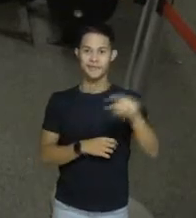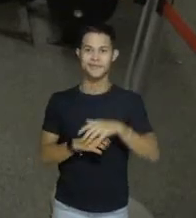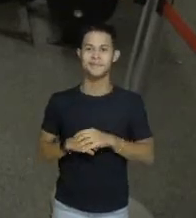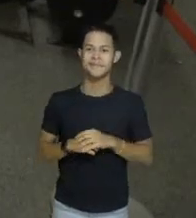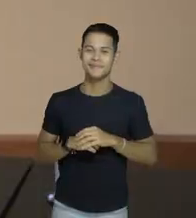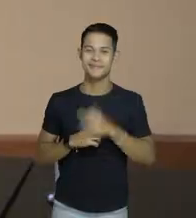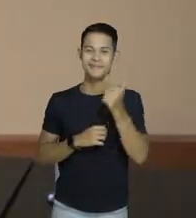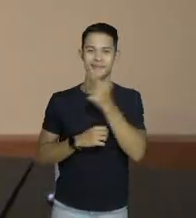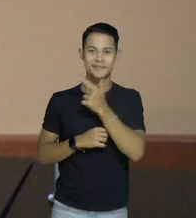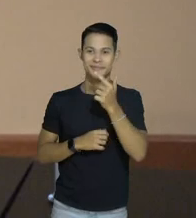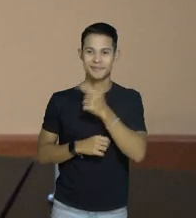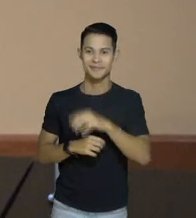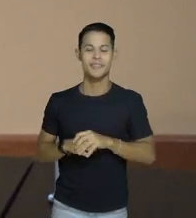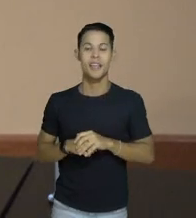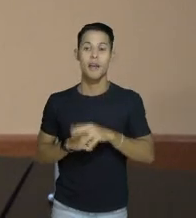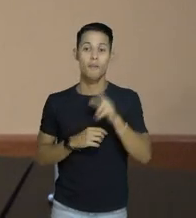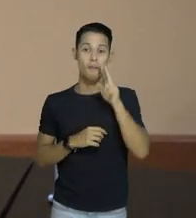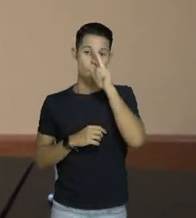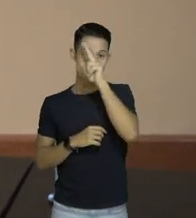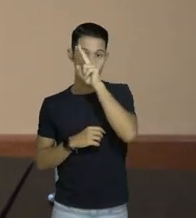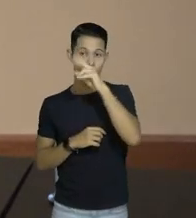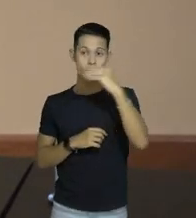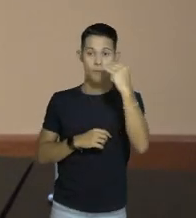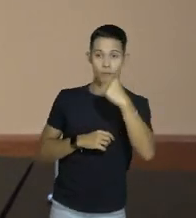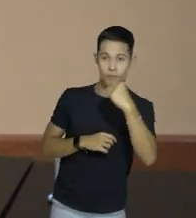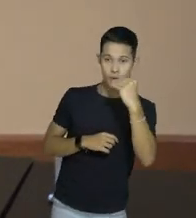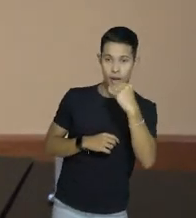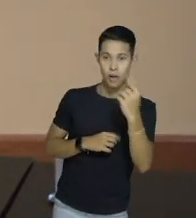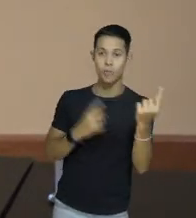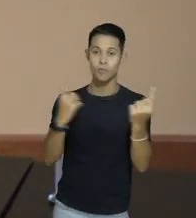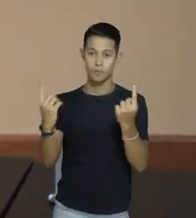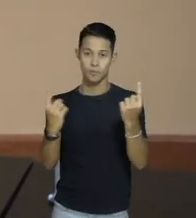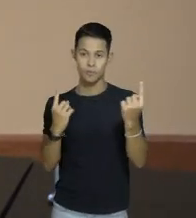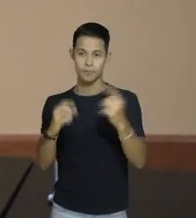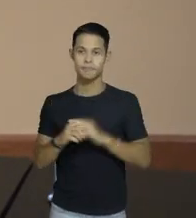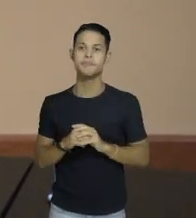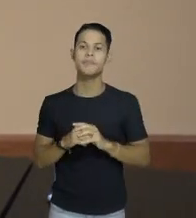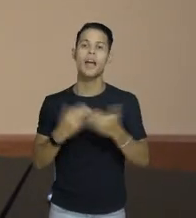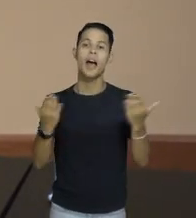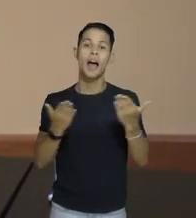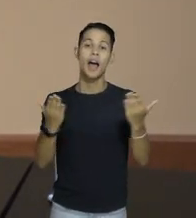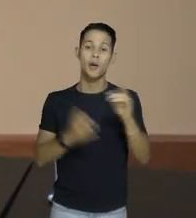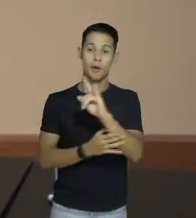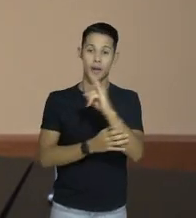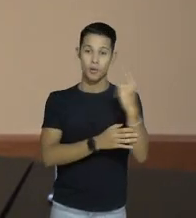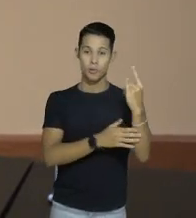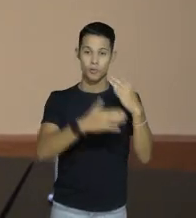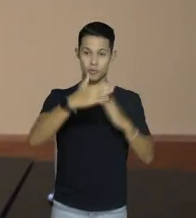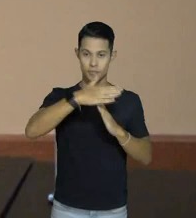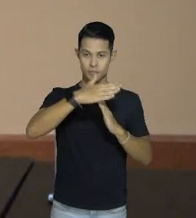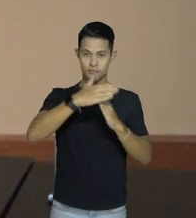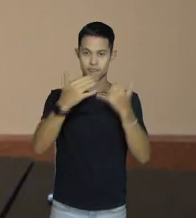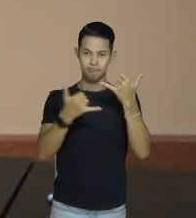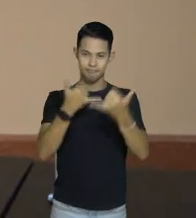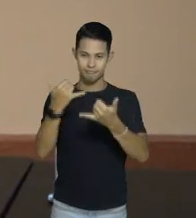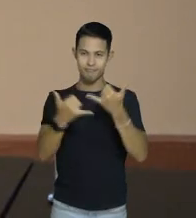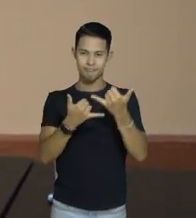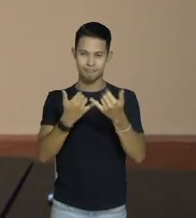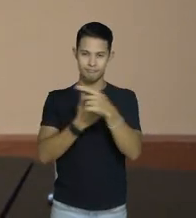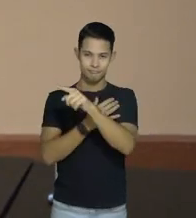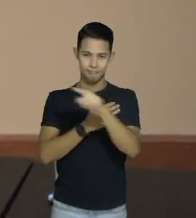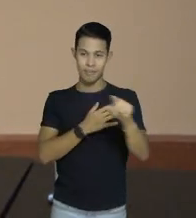fraco. Agora, uma última dinâmica. Eu vou fazer um murmúrio, que é uma